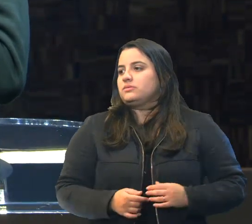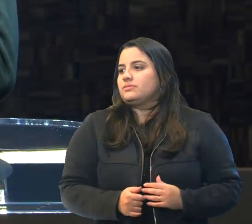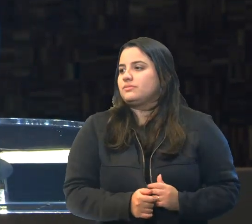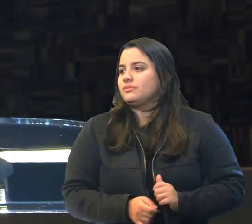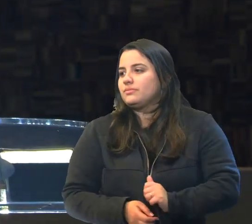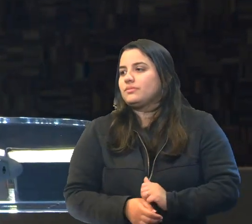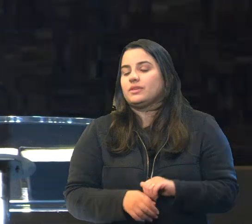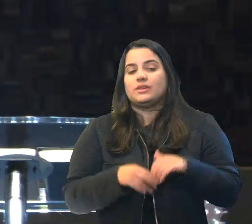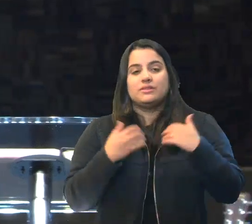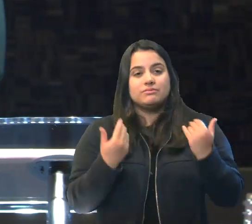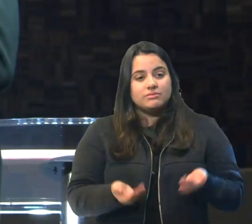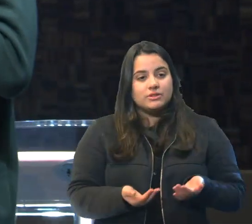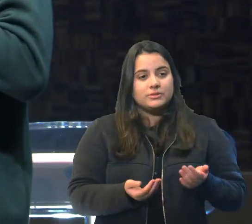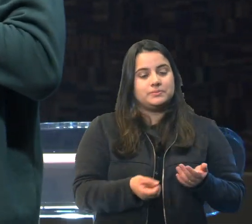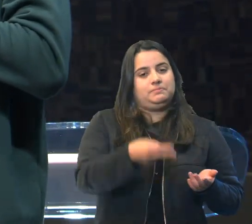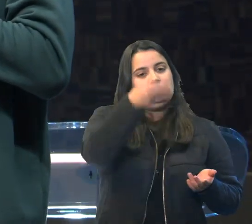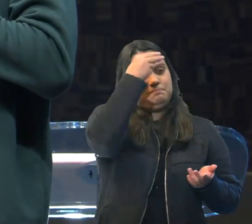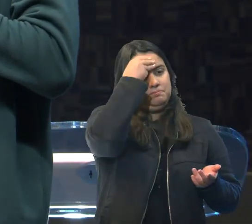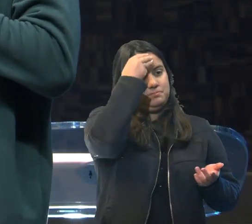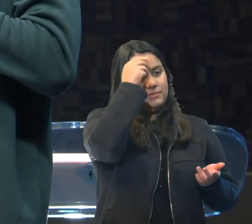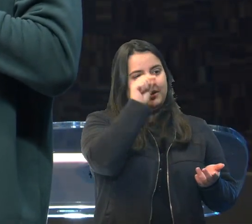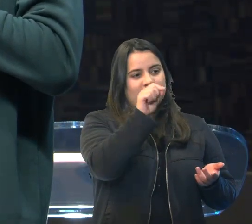Ela decide entregar tudo.